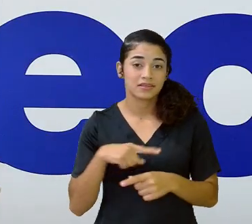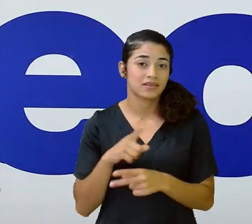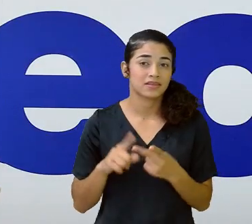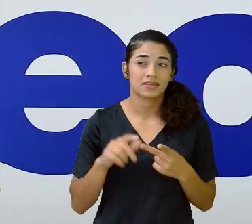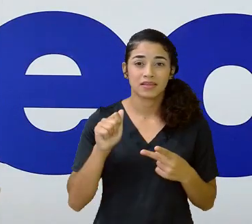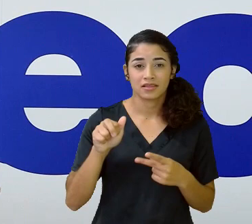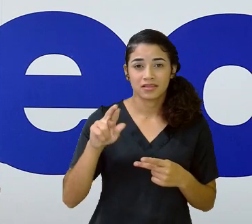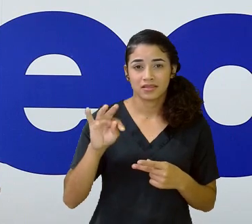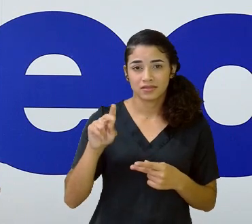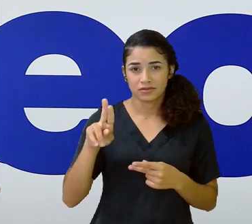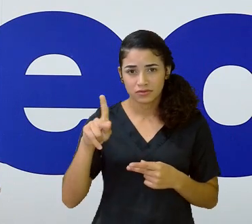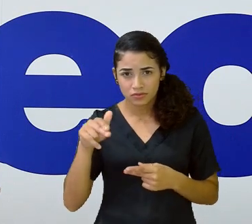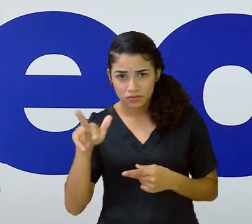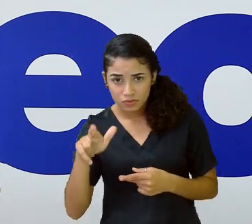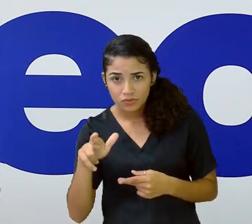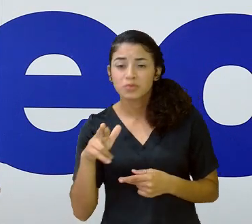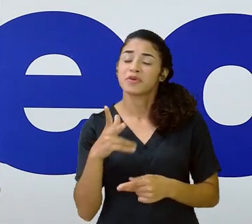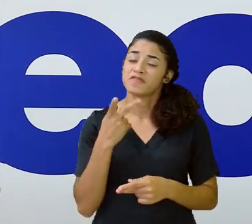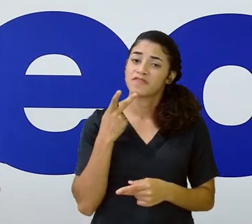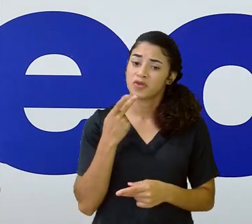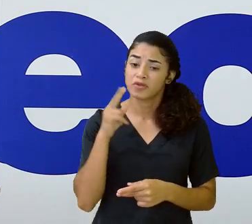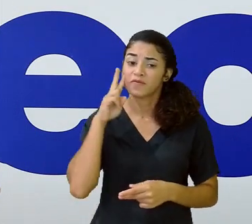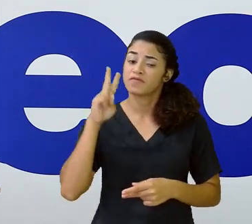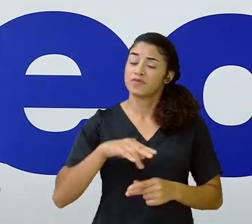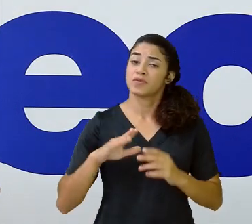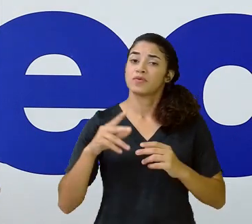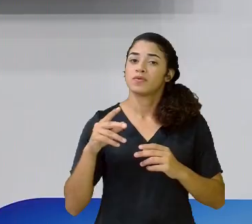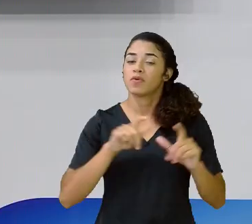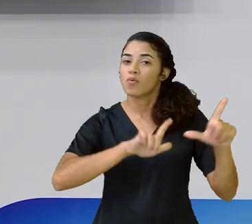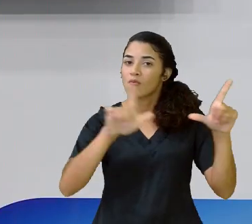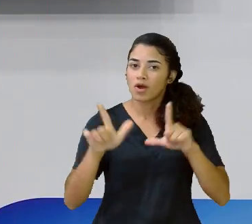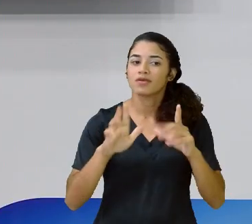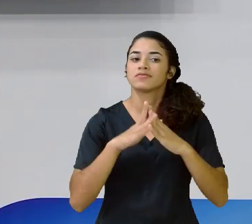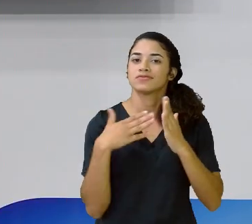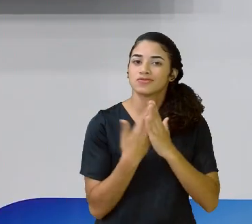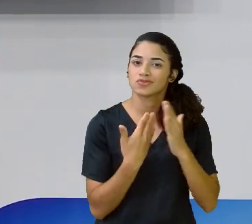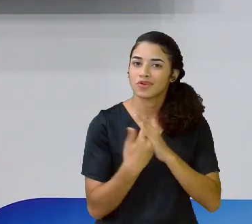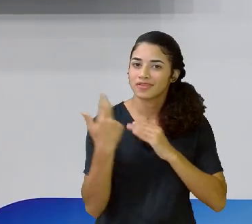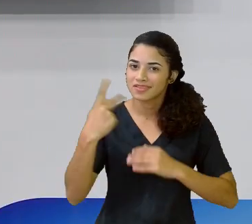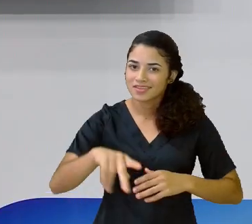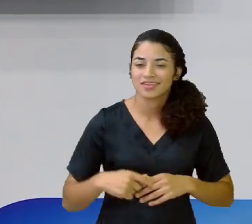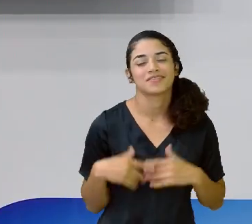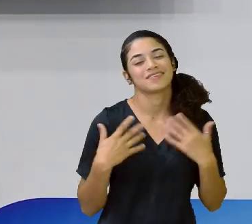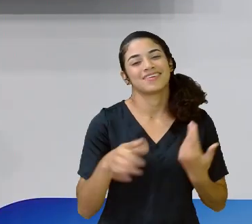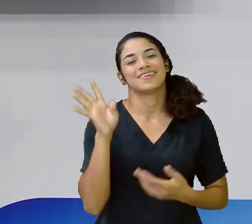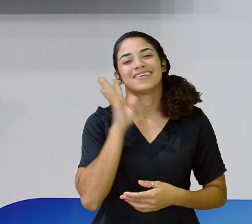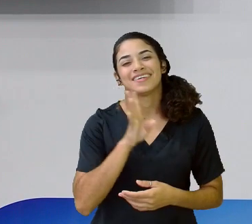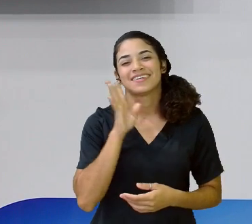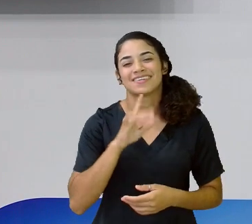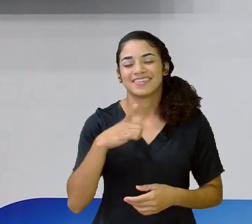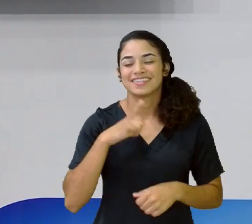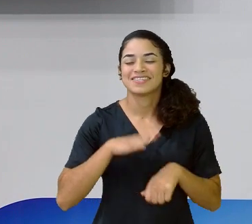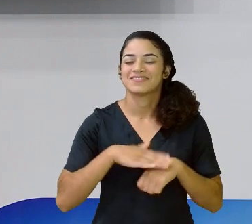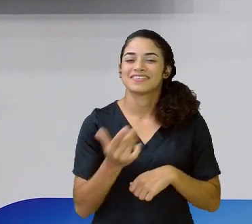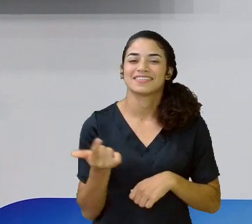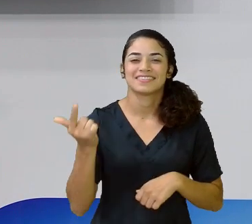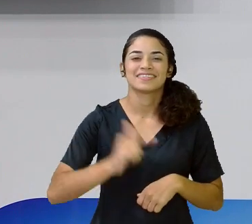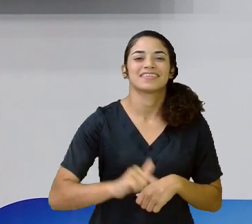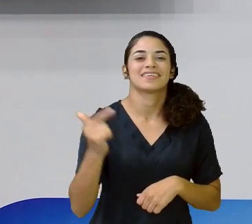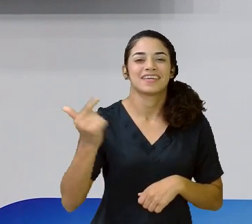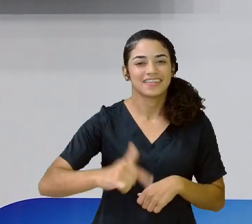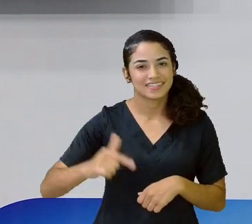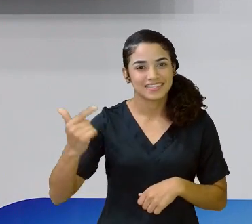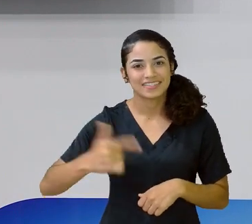o quadro Operários na escola dele. Olha, que legal. Então, fica aí que já tem ainda a aula do professor Givanilson, tem aula também